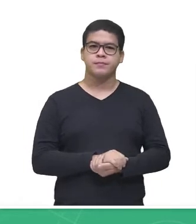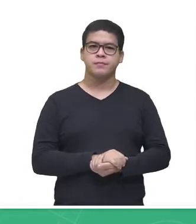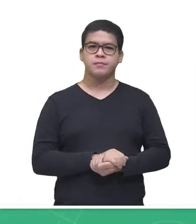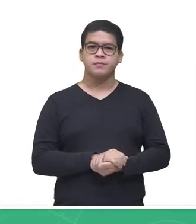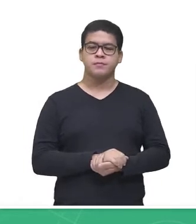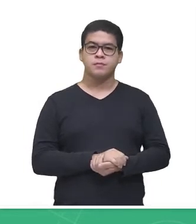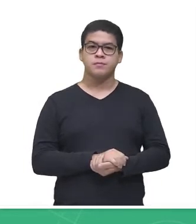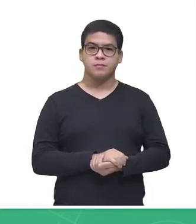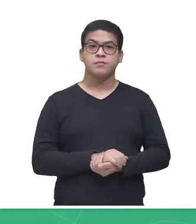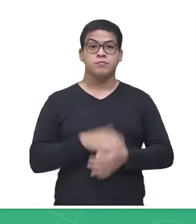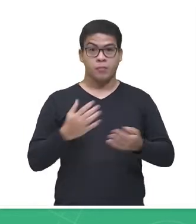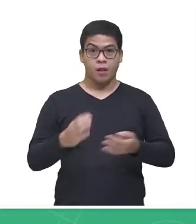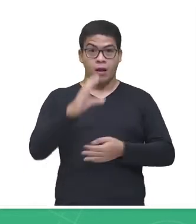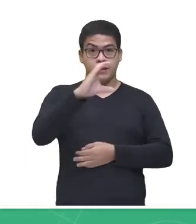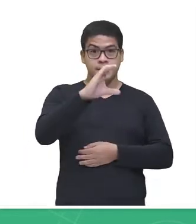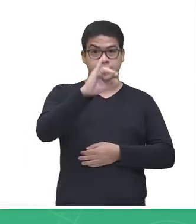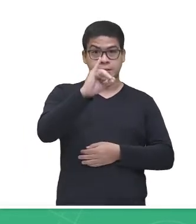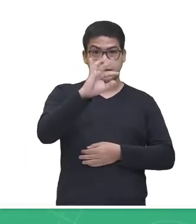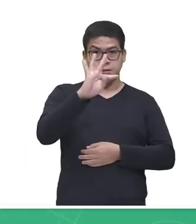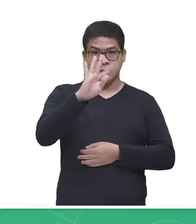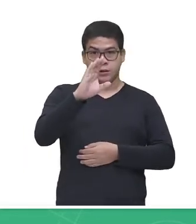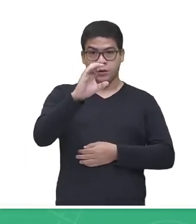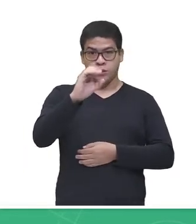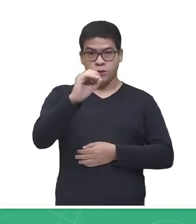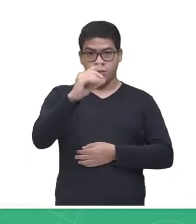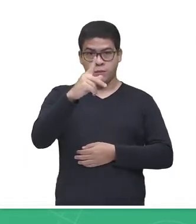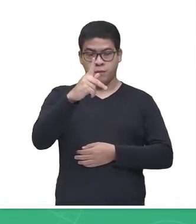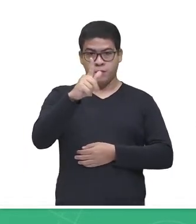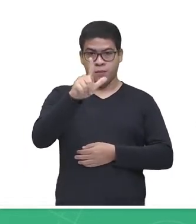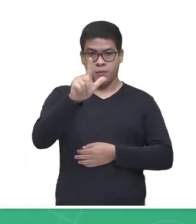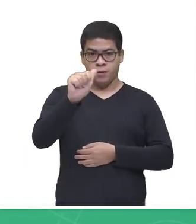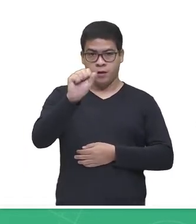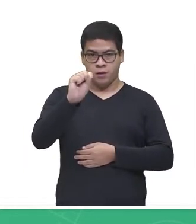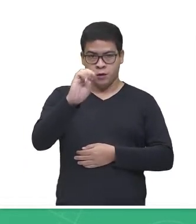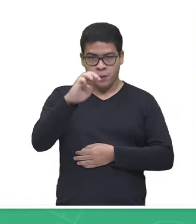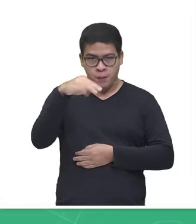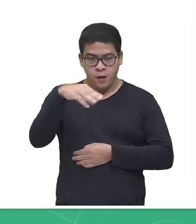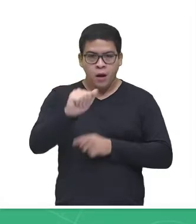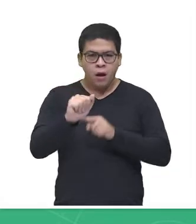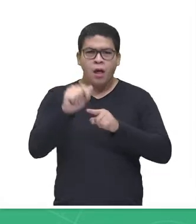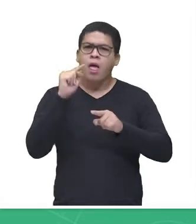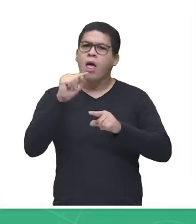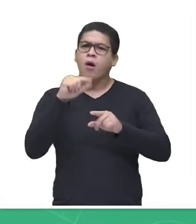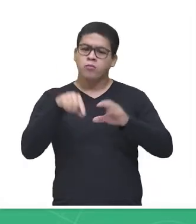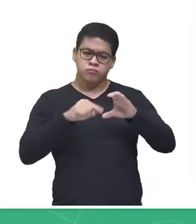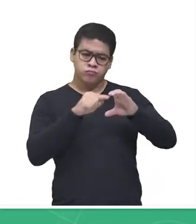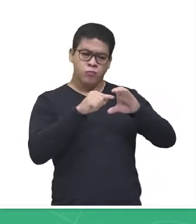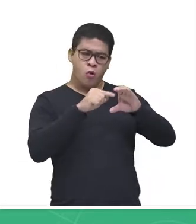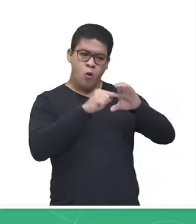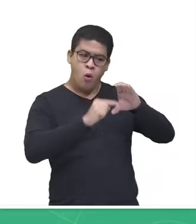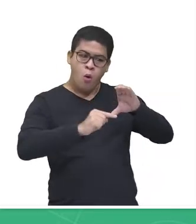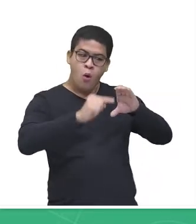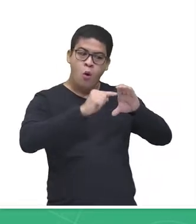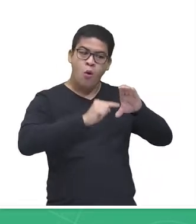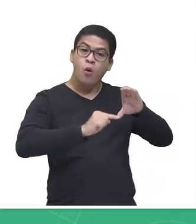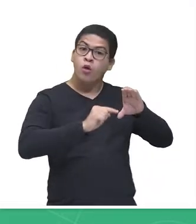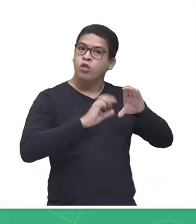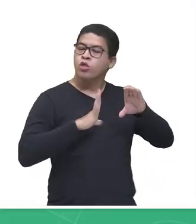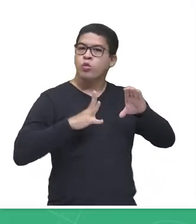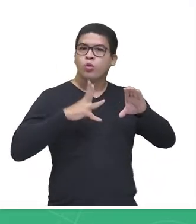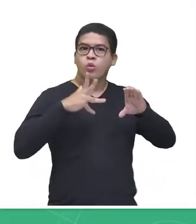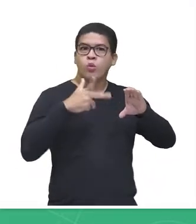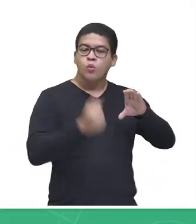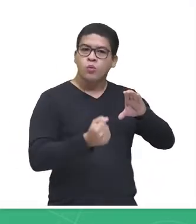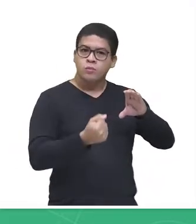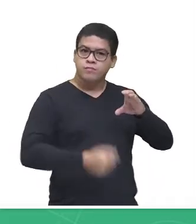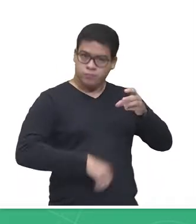Temos aí no citoplasma e as organelas, né? Então o citoplasma é tudo que está dentro da célula. Tudo isso que está no interior da